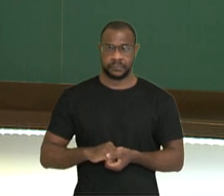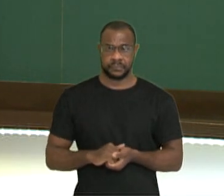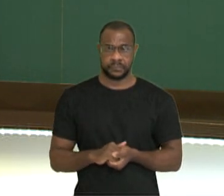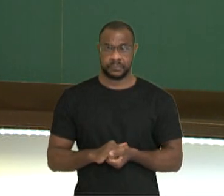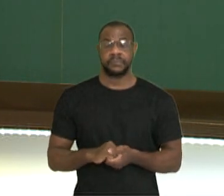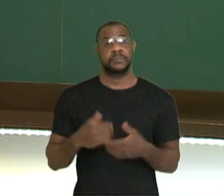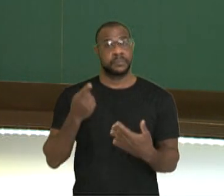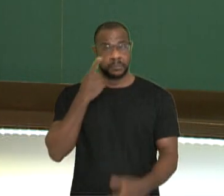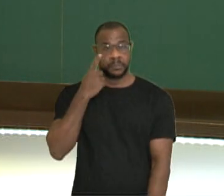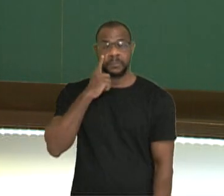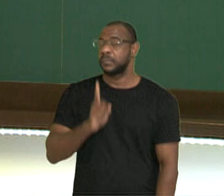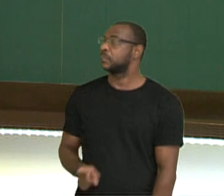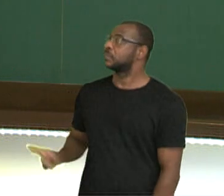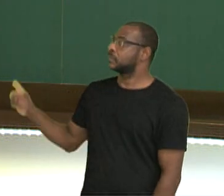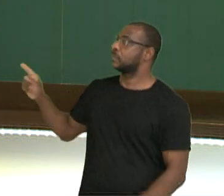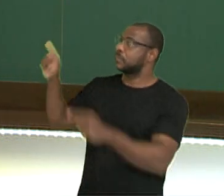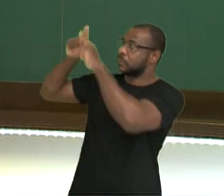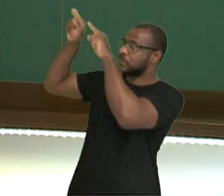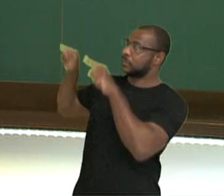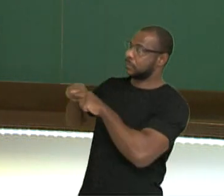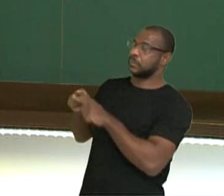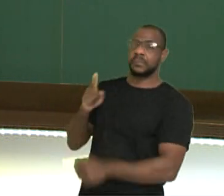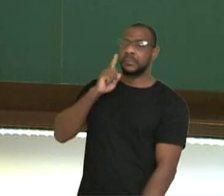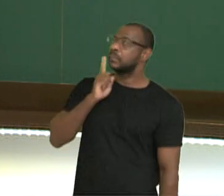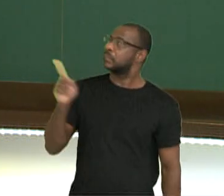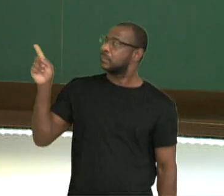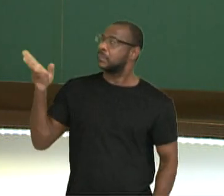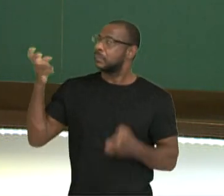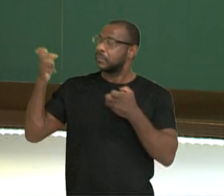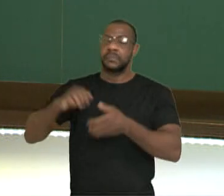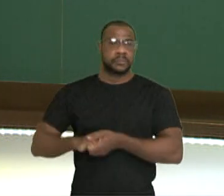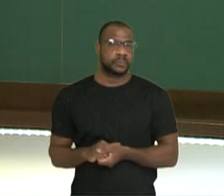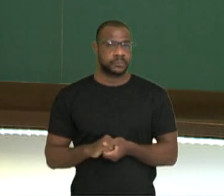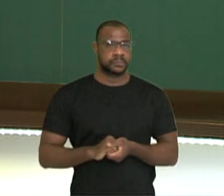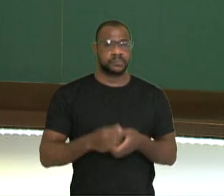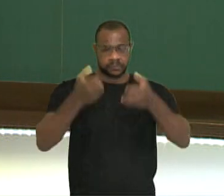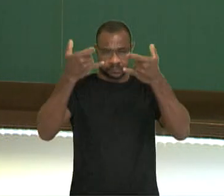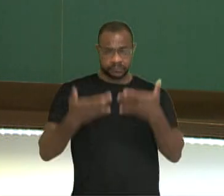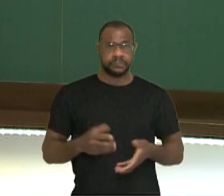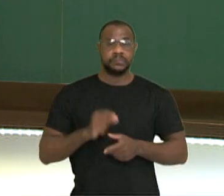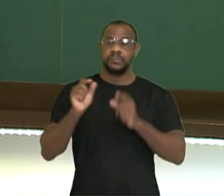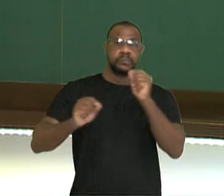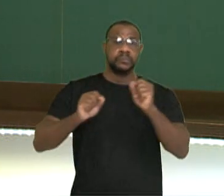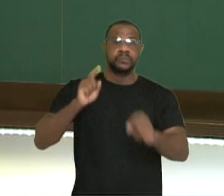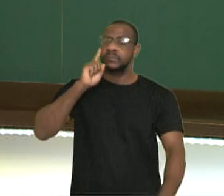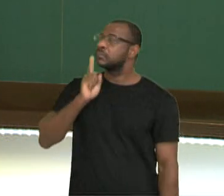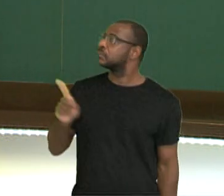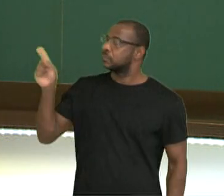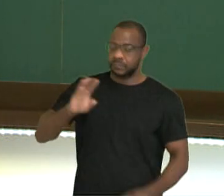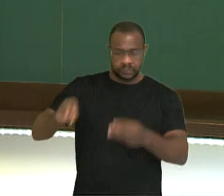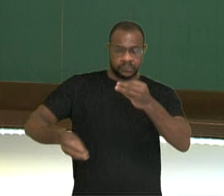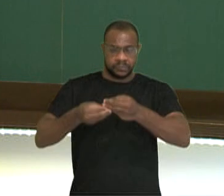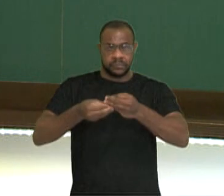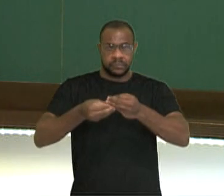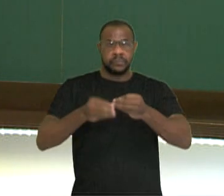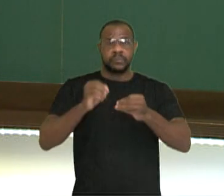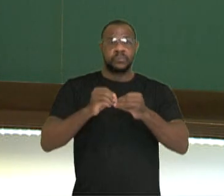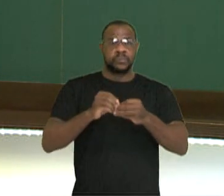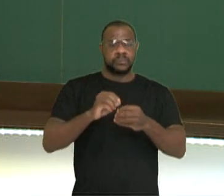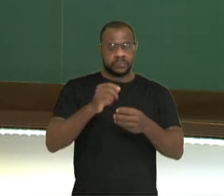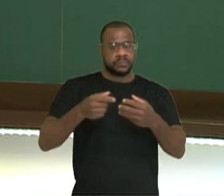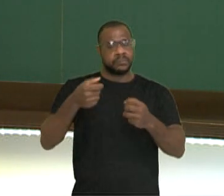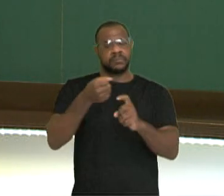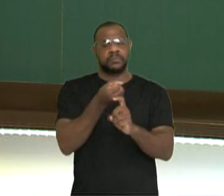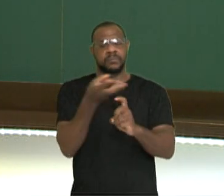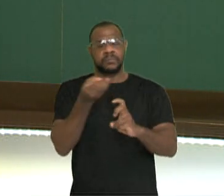Então, olha ali, um balãozinho para você não esquecer. Ó. Observe que temos o produto de potência de mesma base. Basta adicionar os expoentes. Tá bom? Só